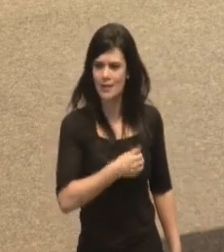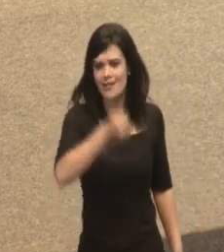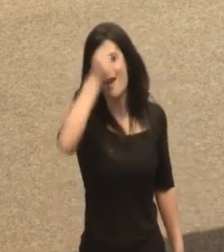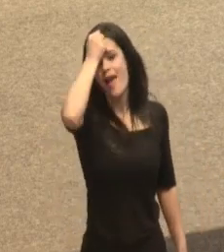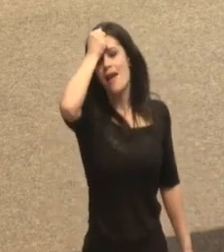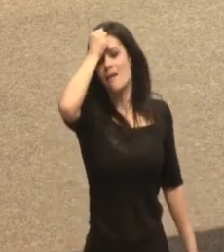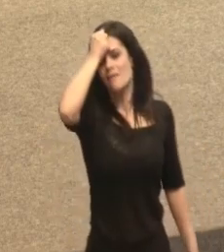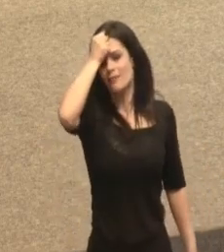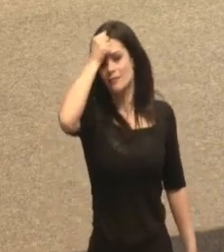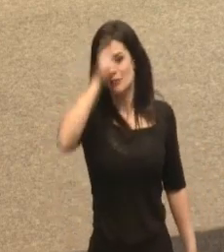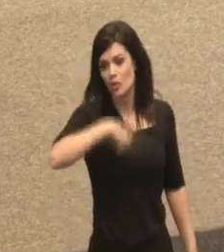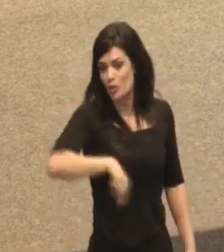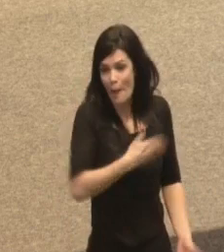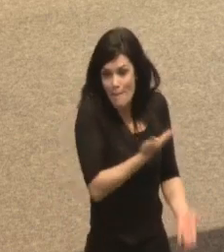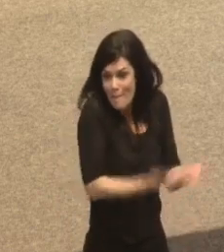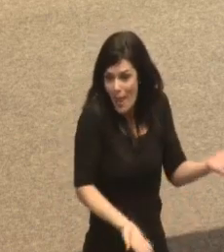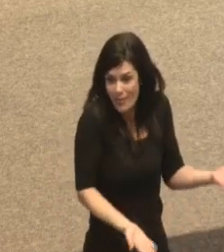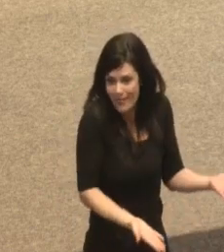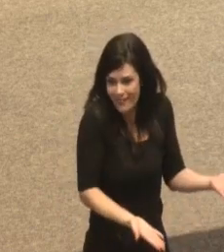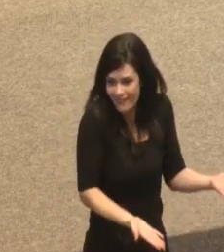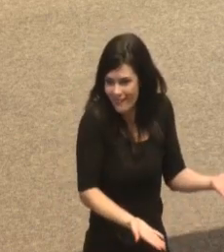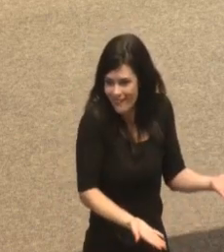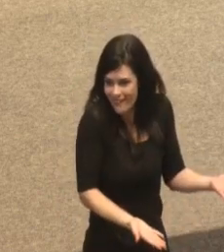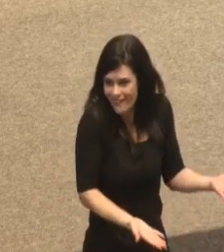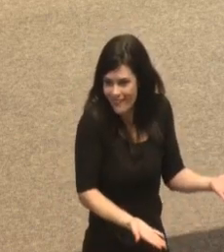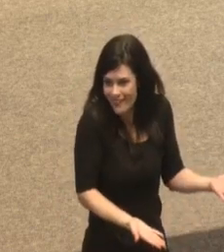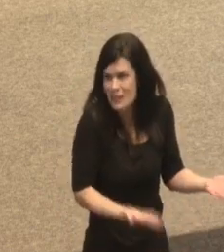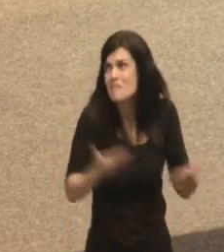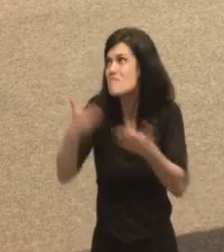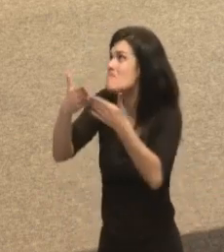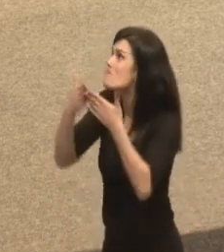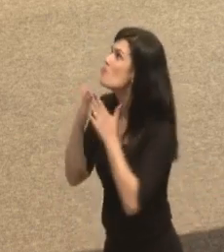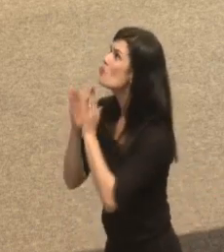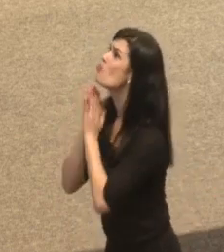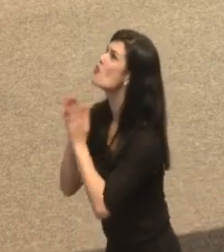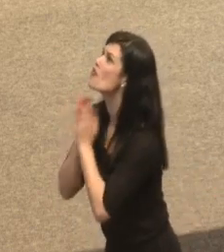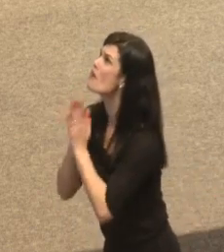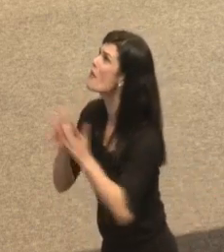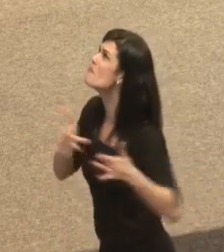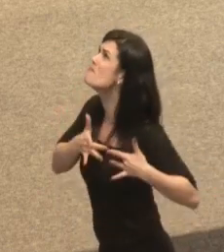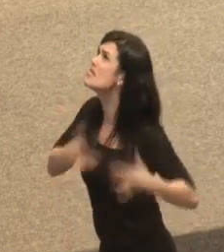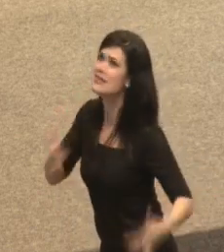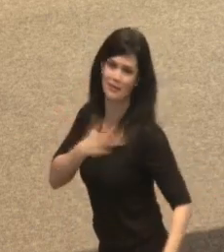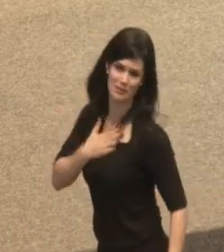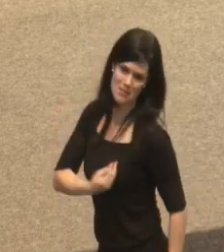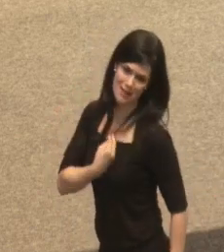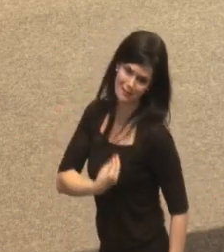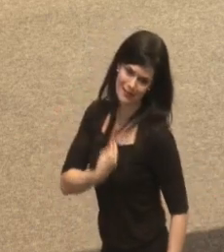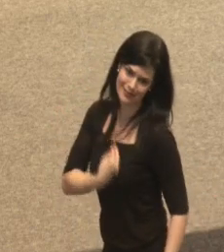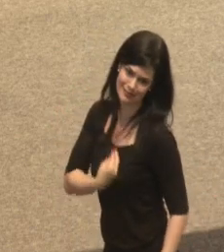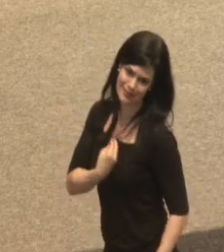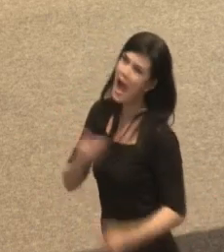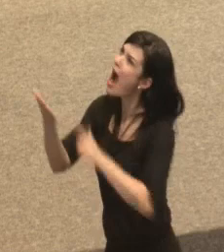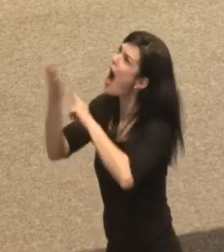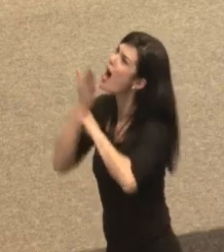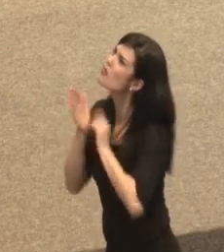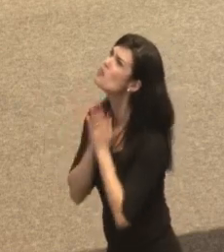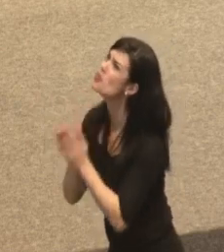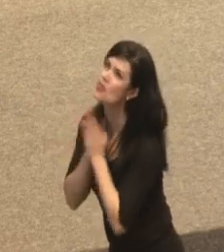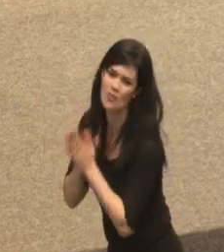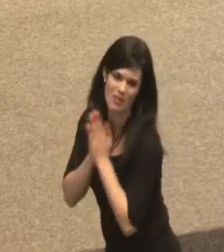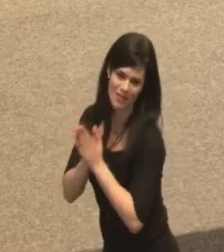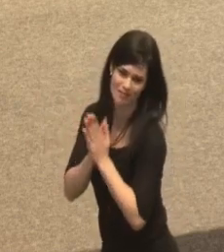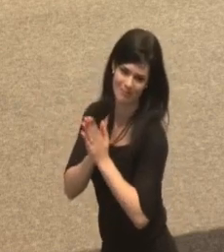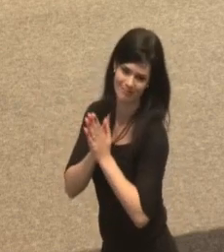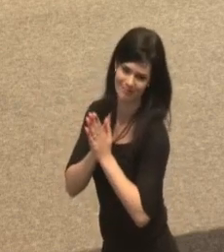reconhecemos a nossa derrota e nós nos rendemos ao Senhor Jesus e clamamos a Ele: Senhor, tem misericórdia de mim. E aí abrimos a nossa